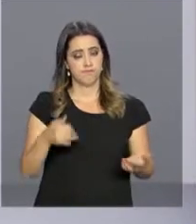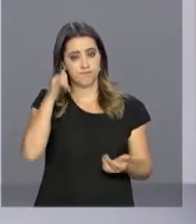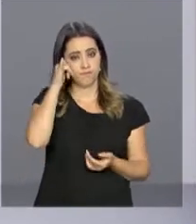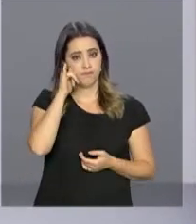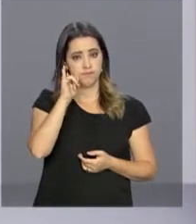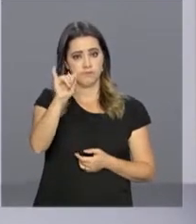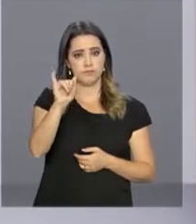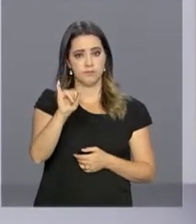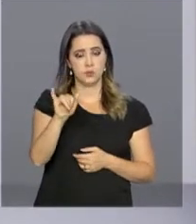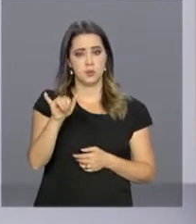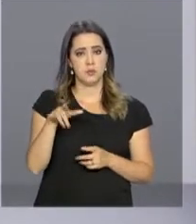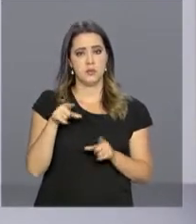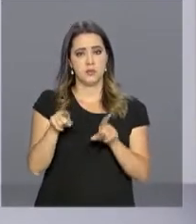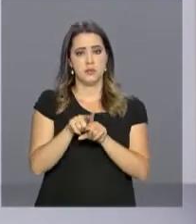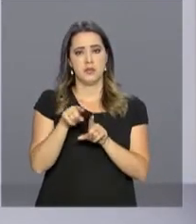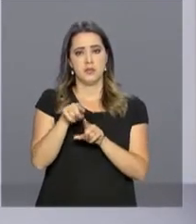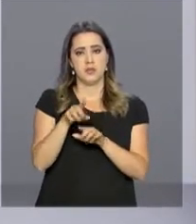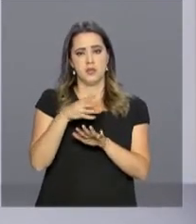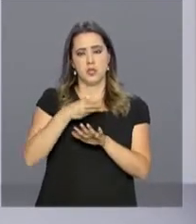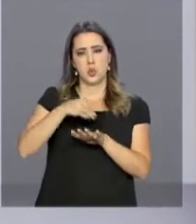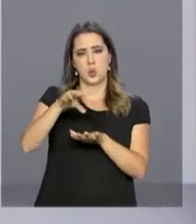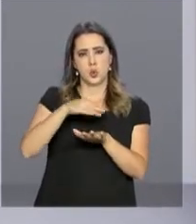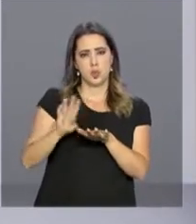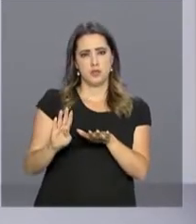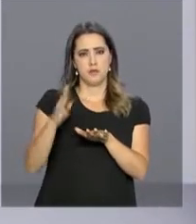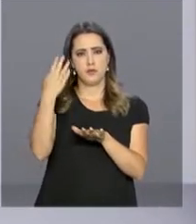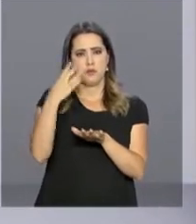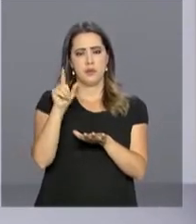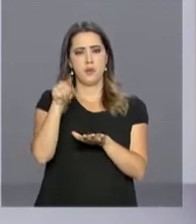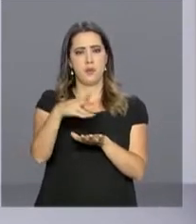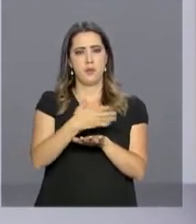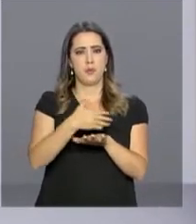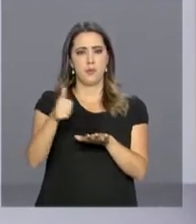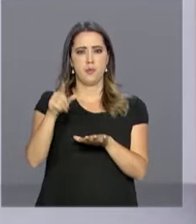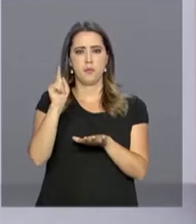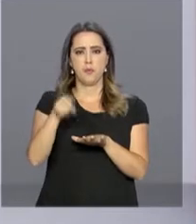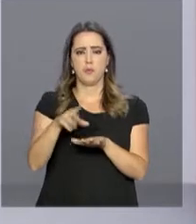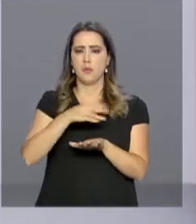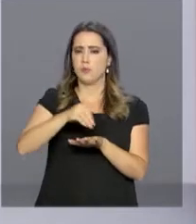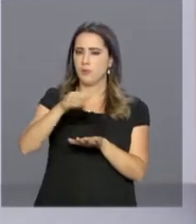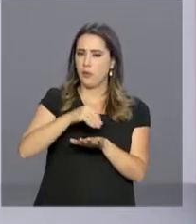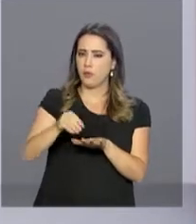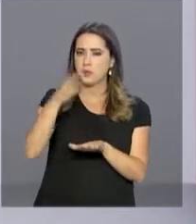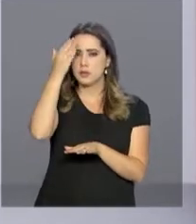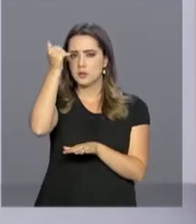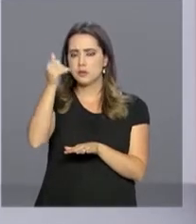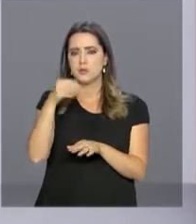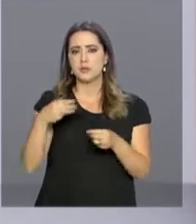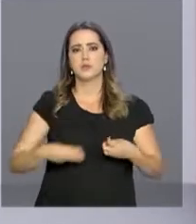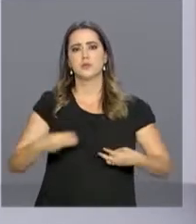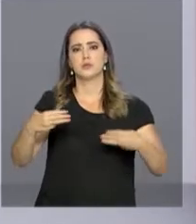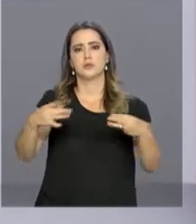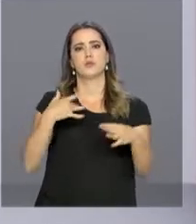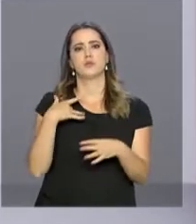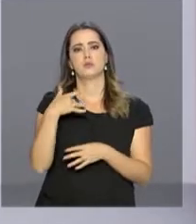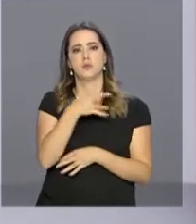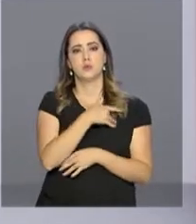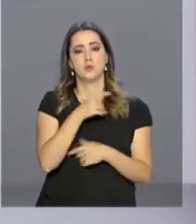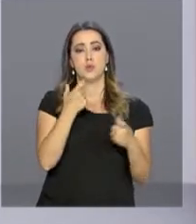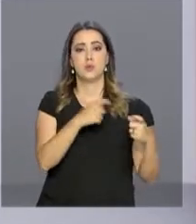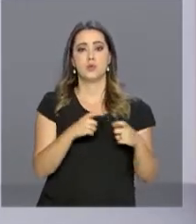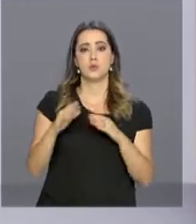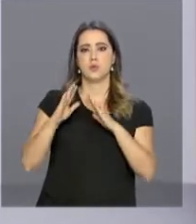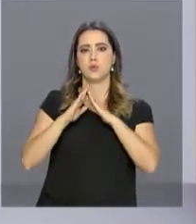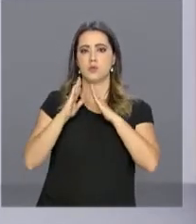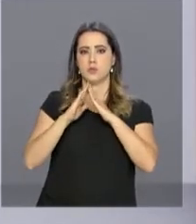evitar os efeitos negativos das notícias falsas a melhor arma é a informação o site do ministério da saúde os postos